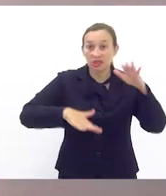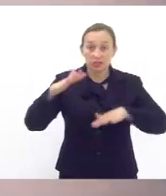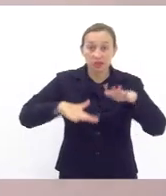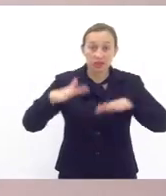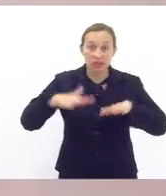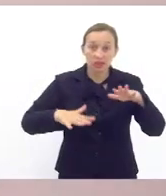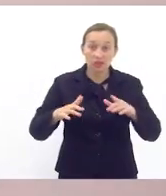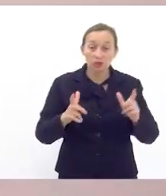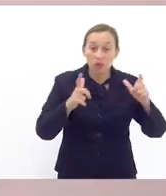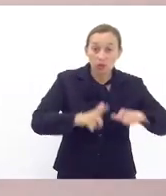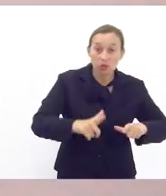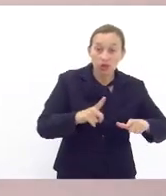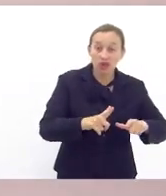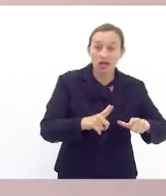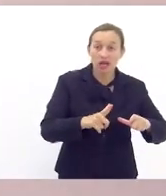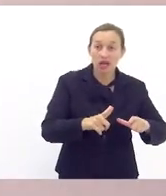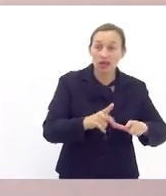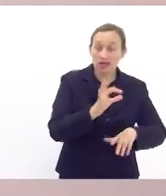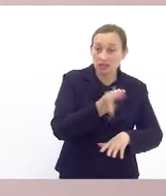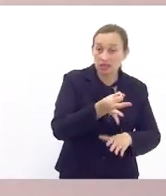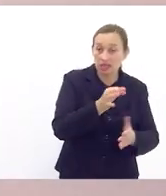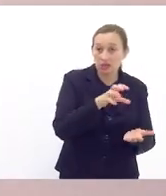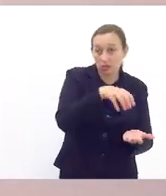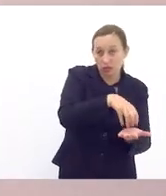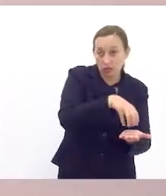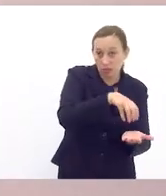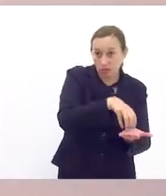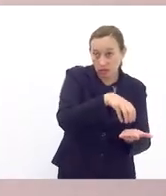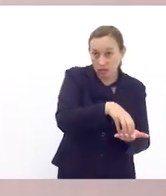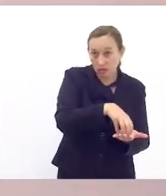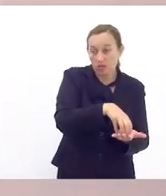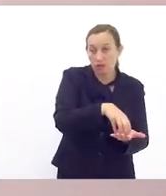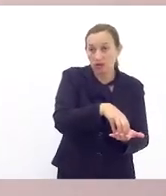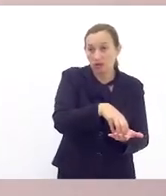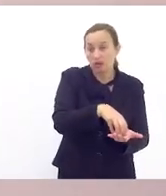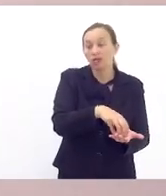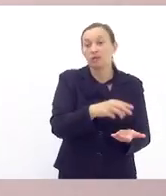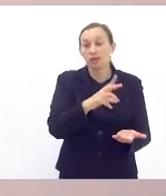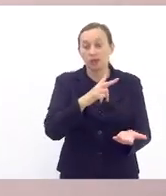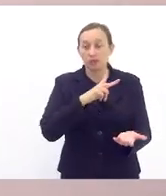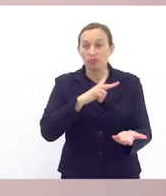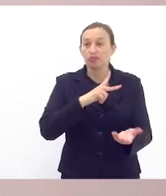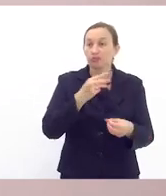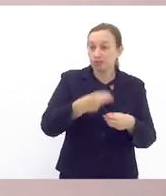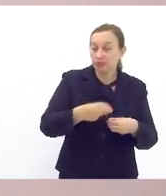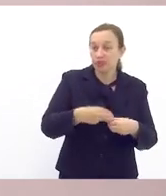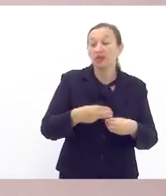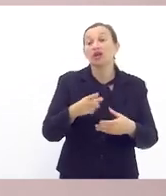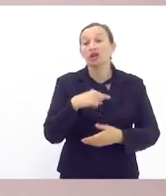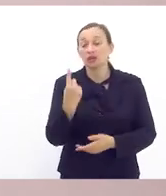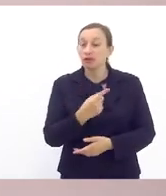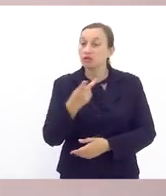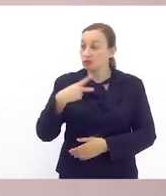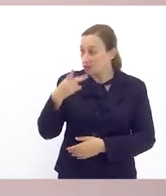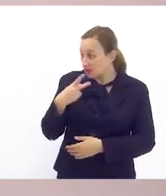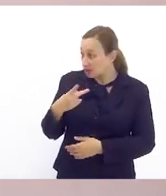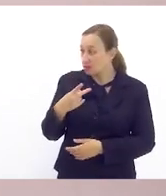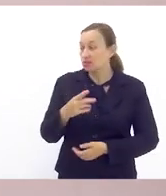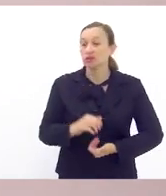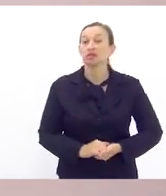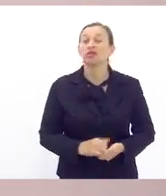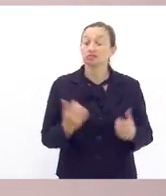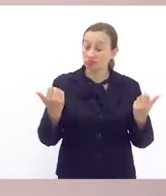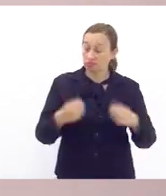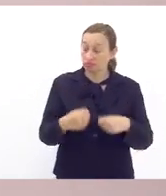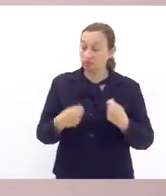da base de origem dela então ela é rendida às vezes no próprio município né e a gente como eu disse tá tendo